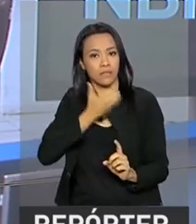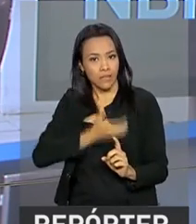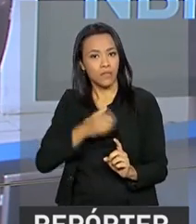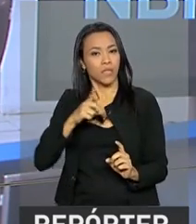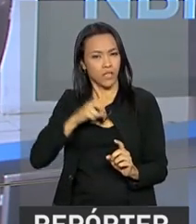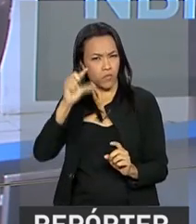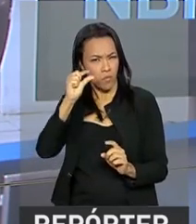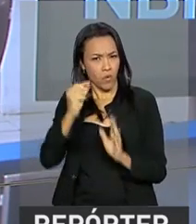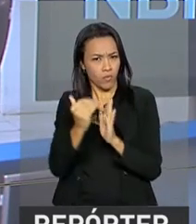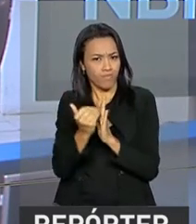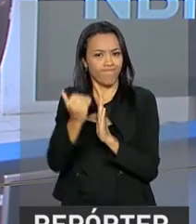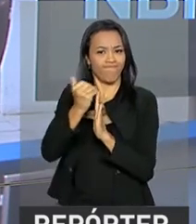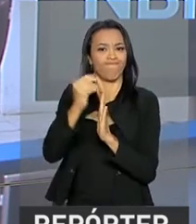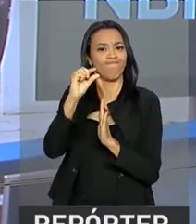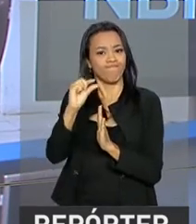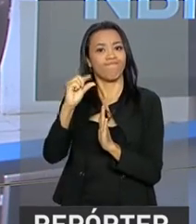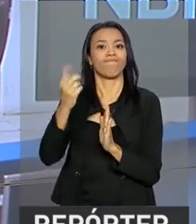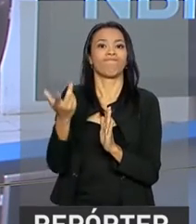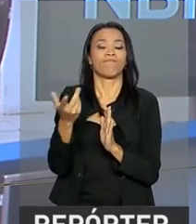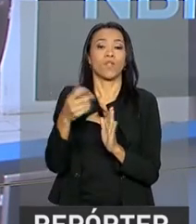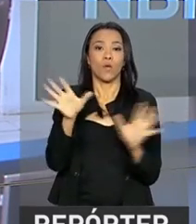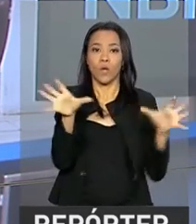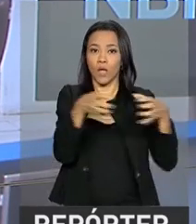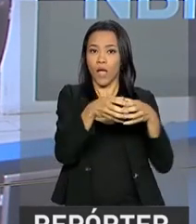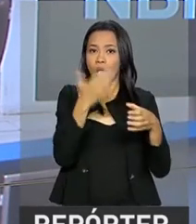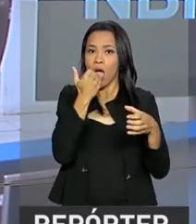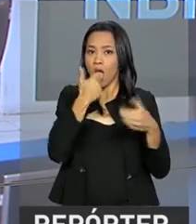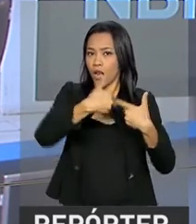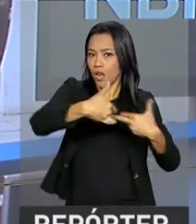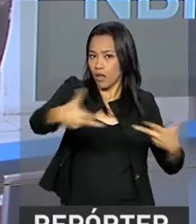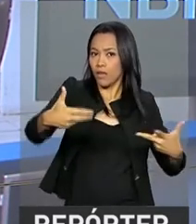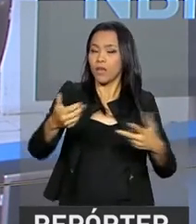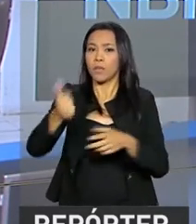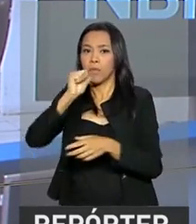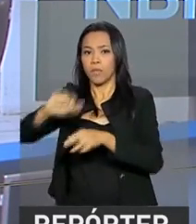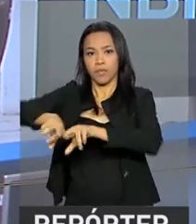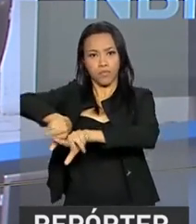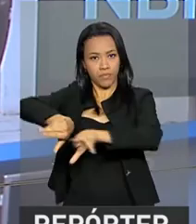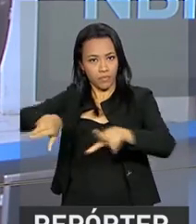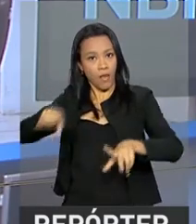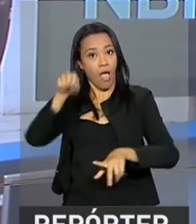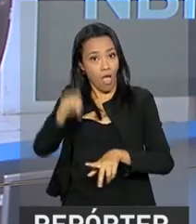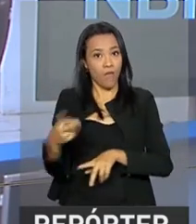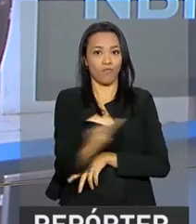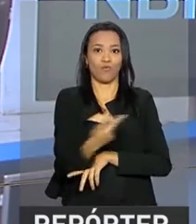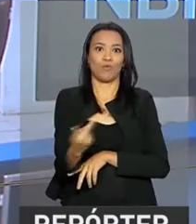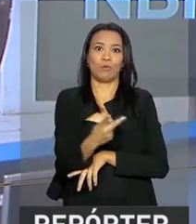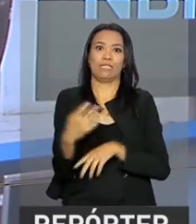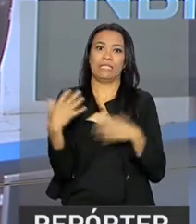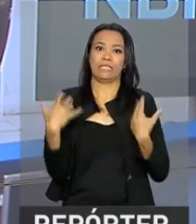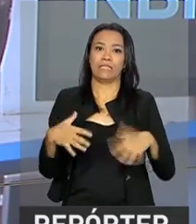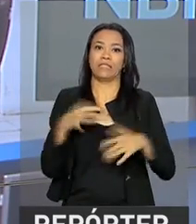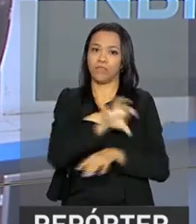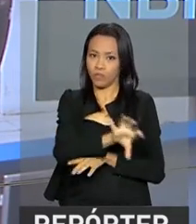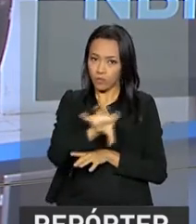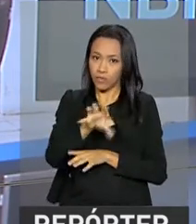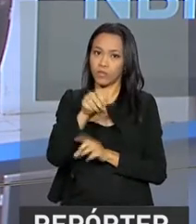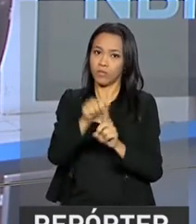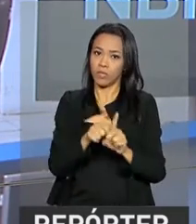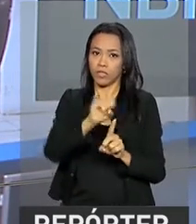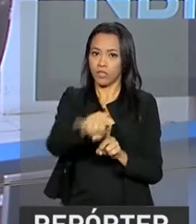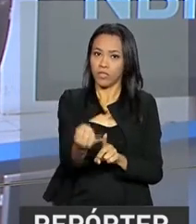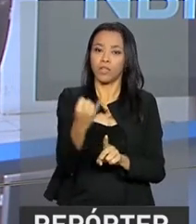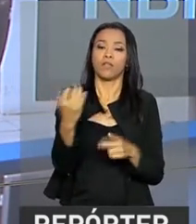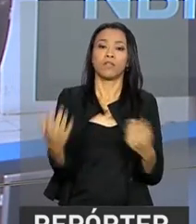uma pequena elevação. O grupo Alimentação e Bebidas foi o que mais impactou o índice em janeiro. Na